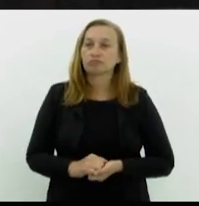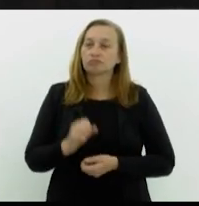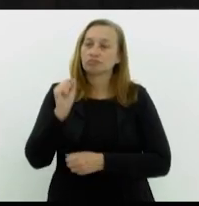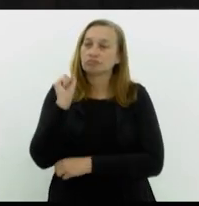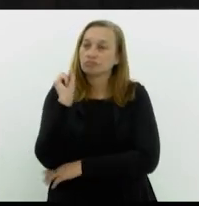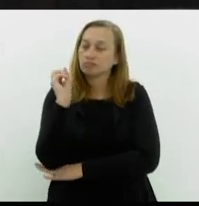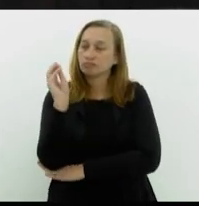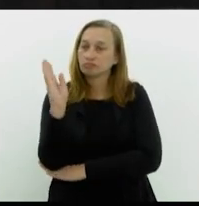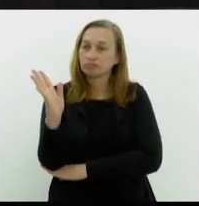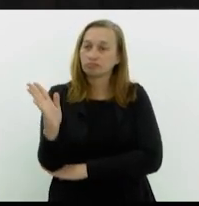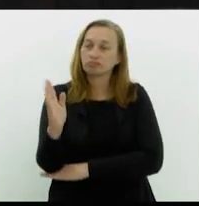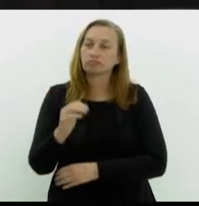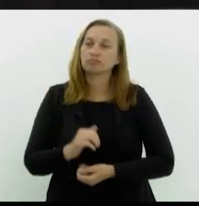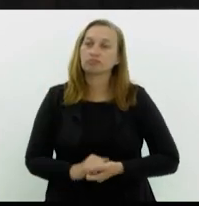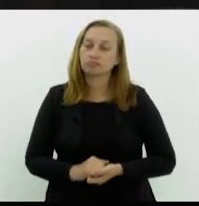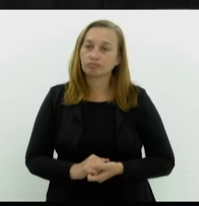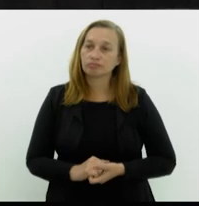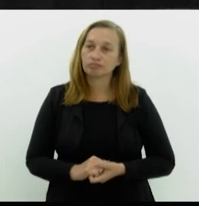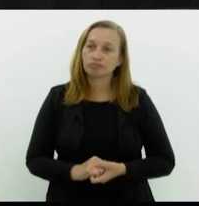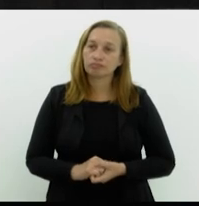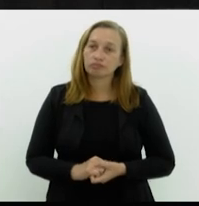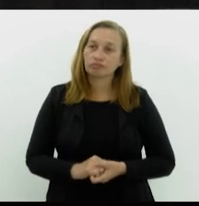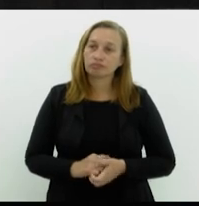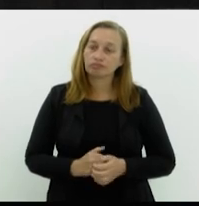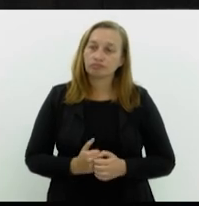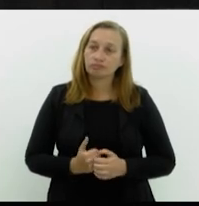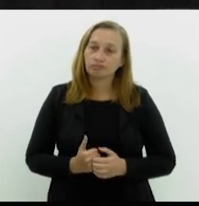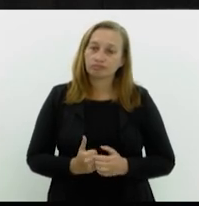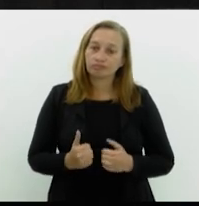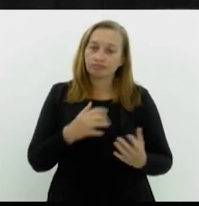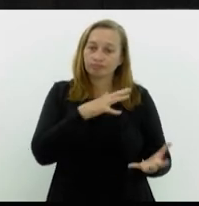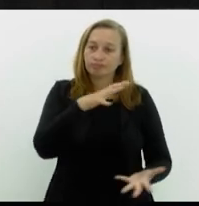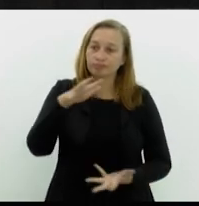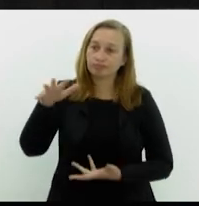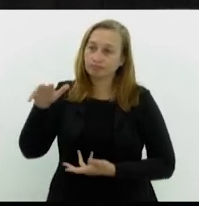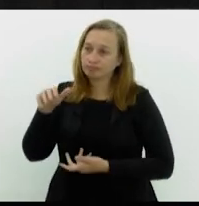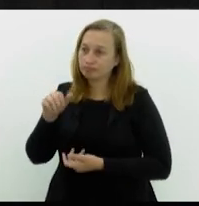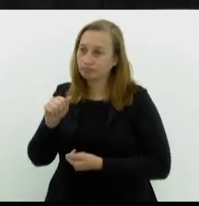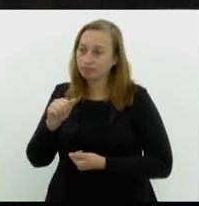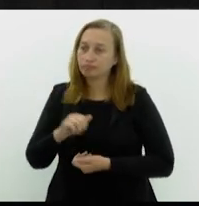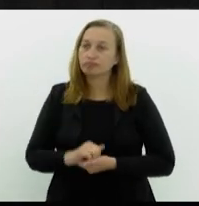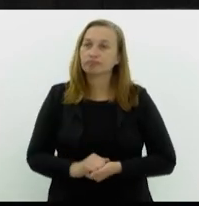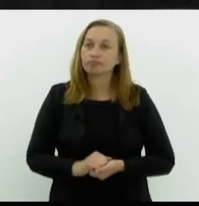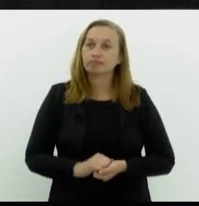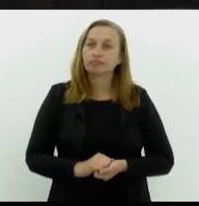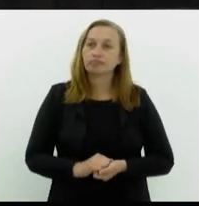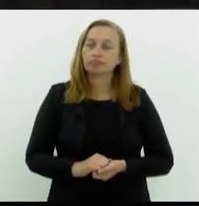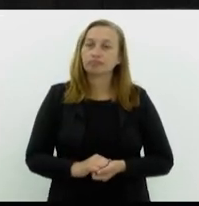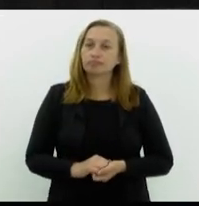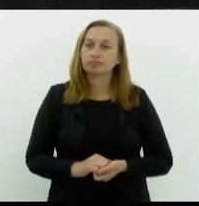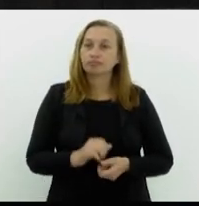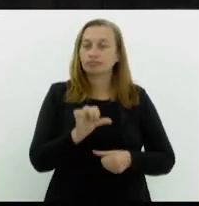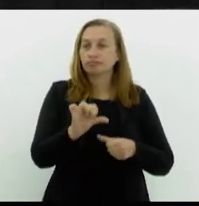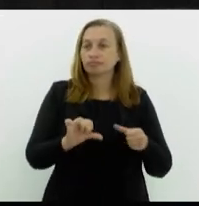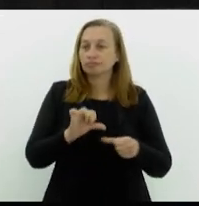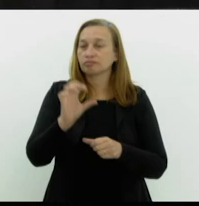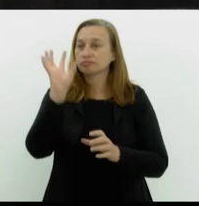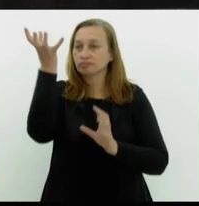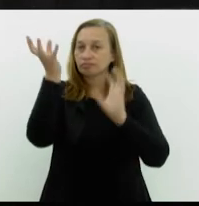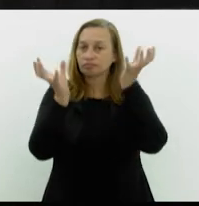ambiental do nosso planeta, né? E as mudanças